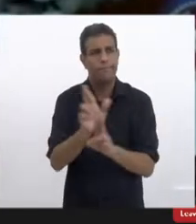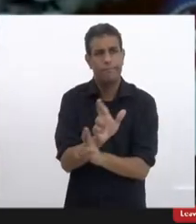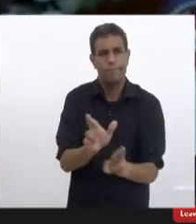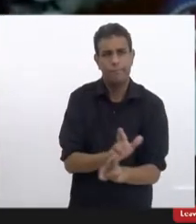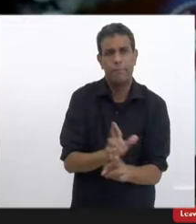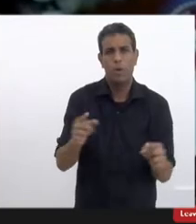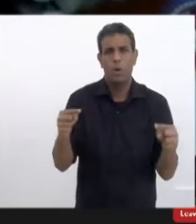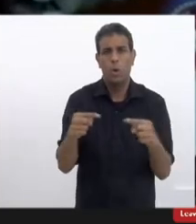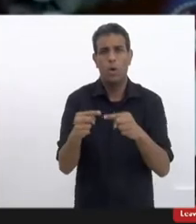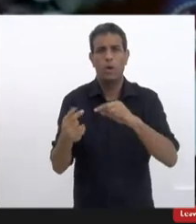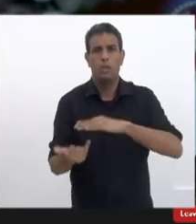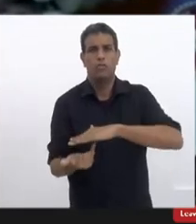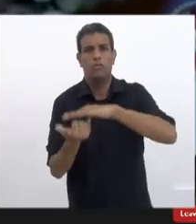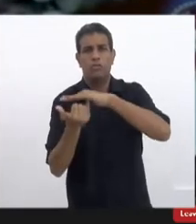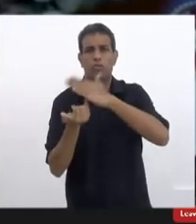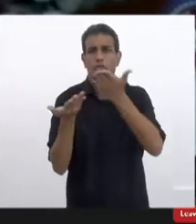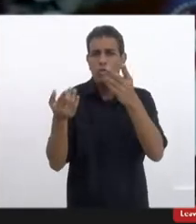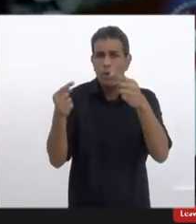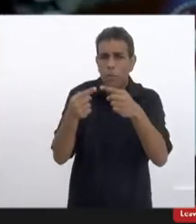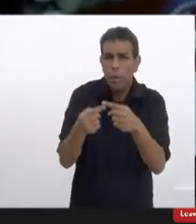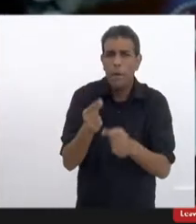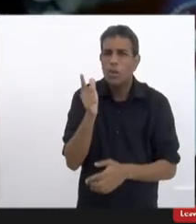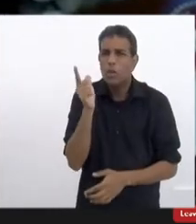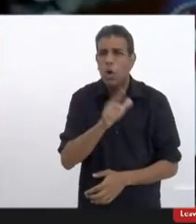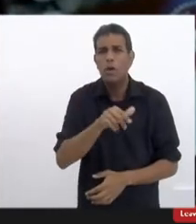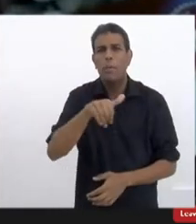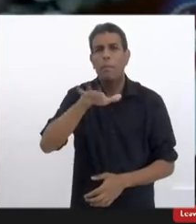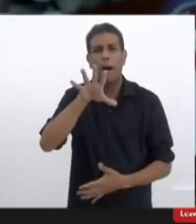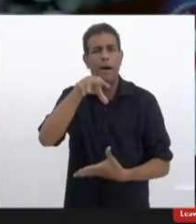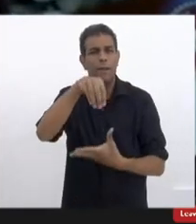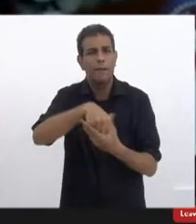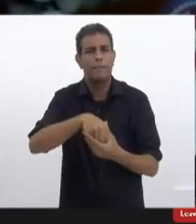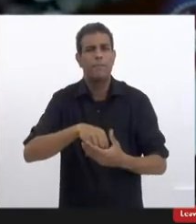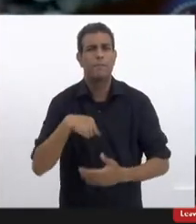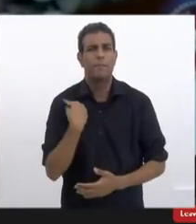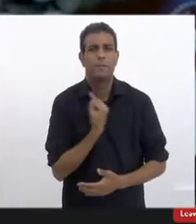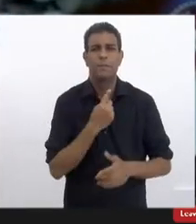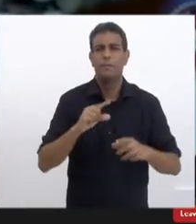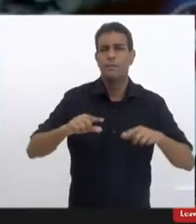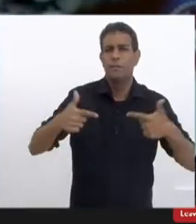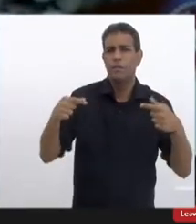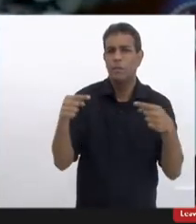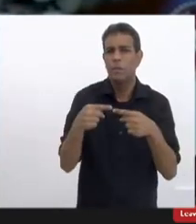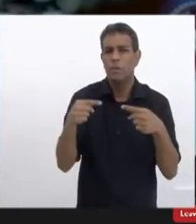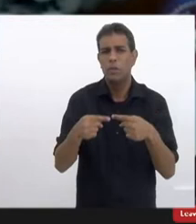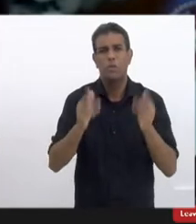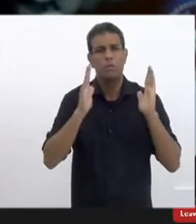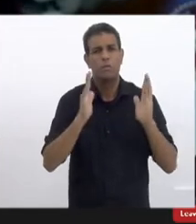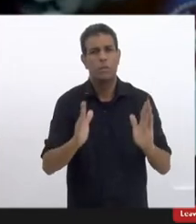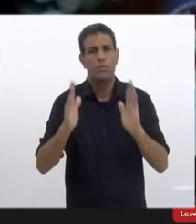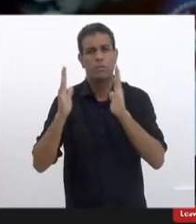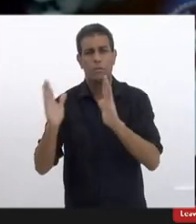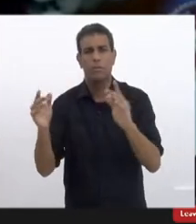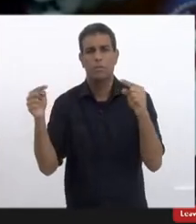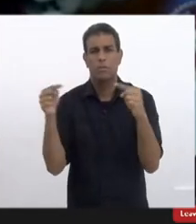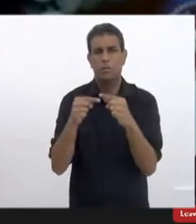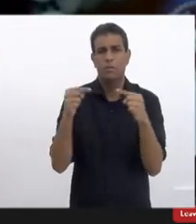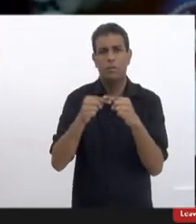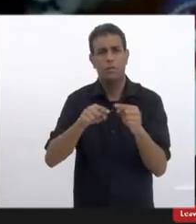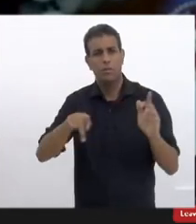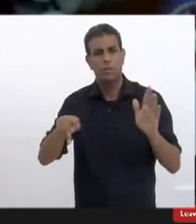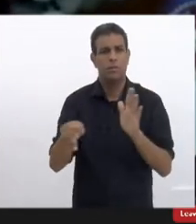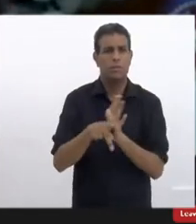e instituições é cada vez maior, e a atuação adequada do Ministério Público em prol